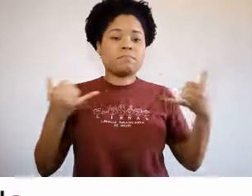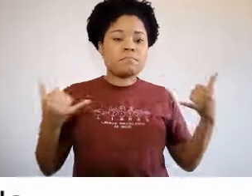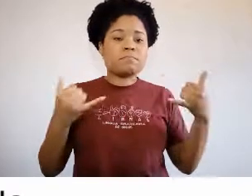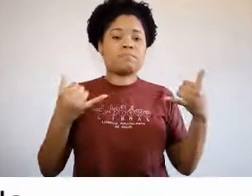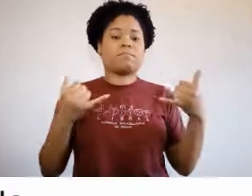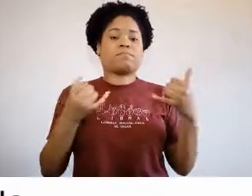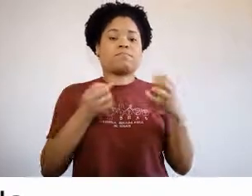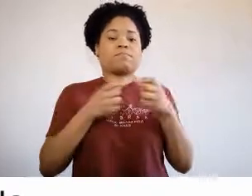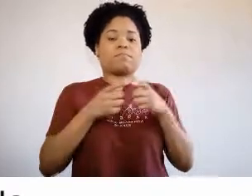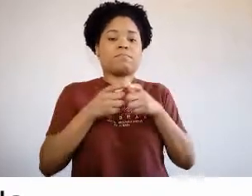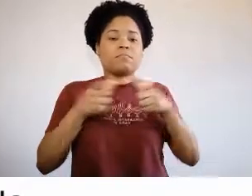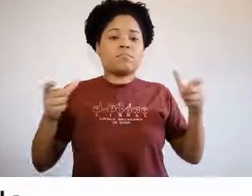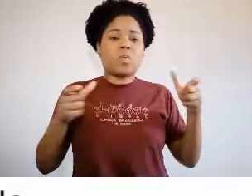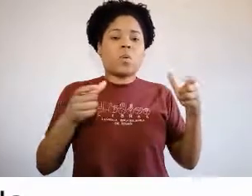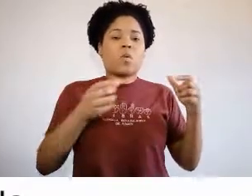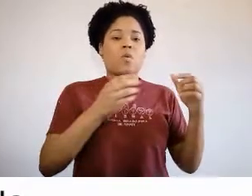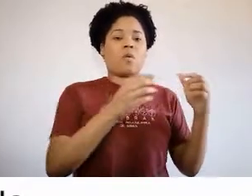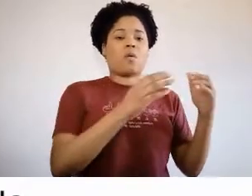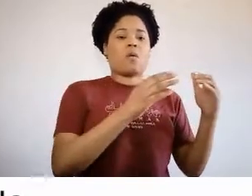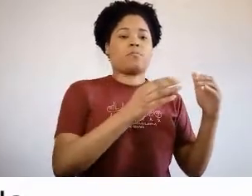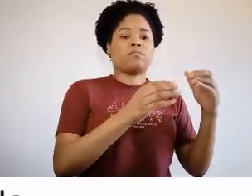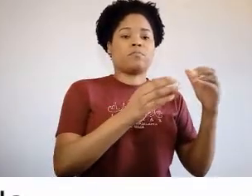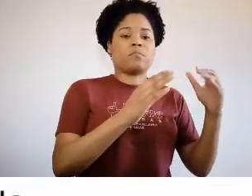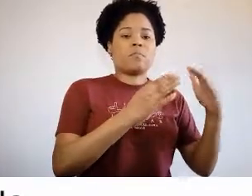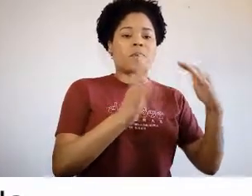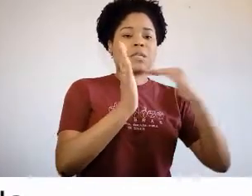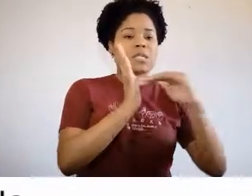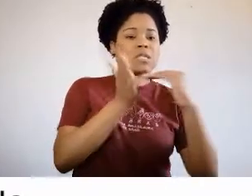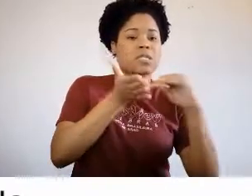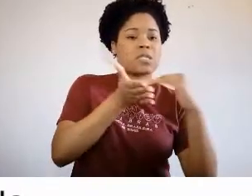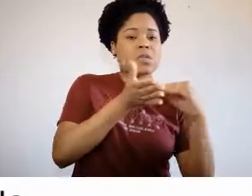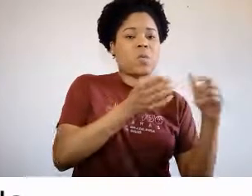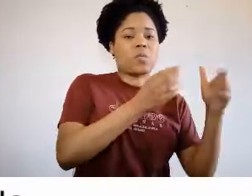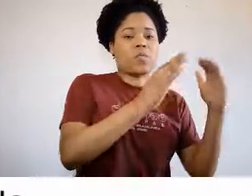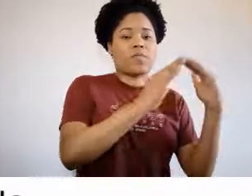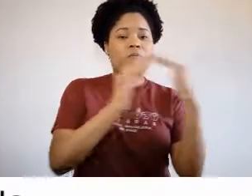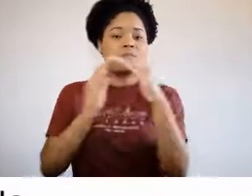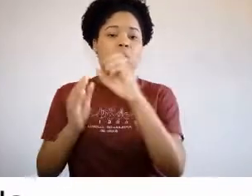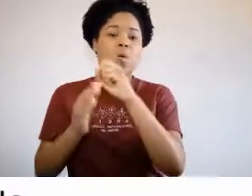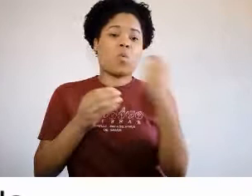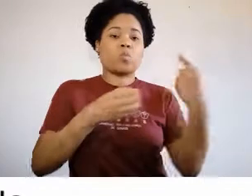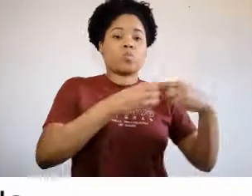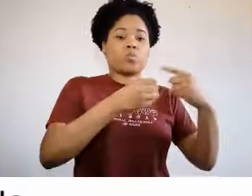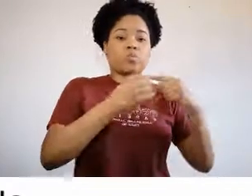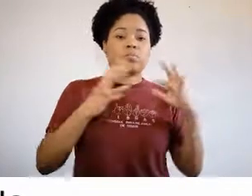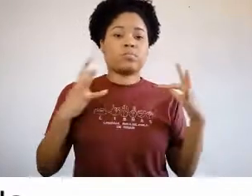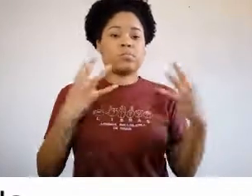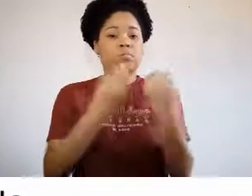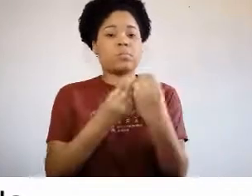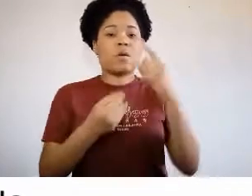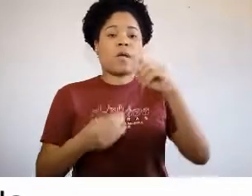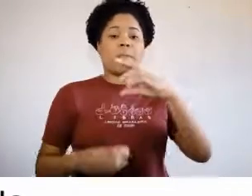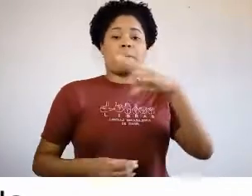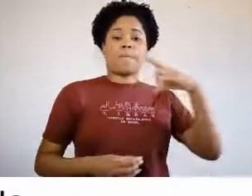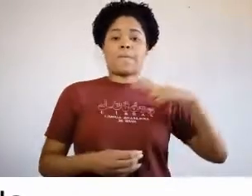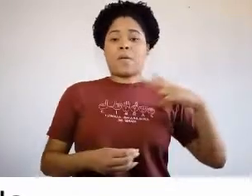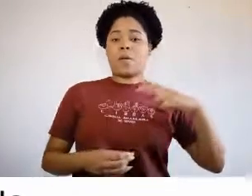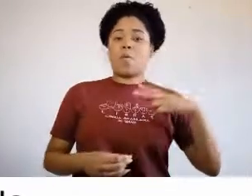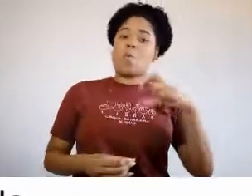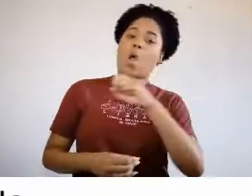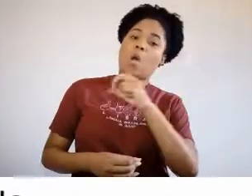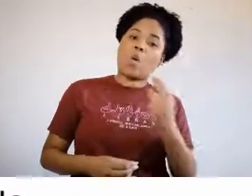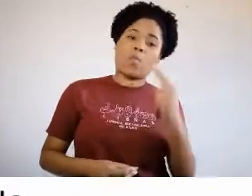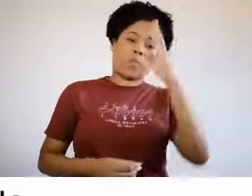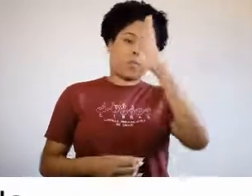uma rede que pode abranger um grupo de escritórios vizinhos ou uma cidade inteira. Ela pode ser